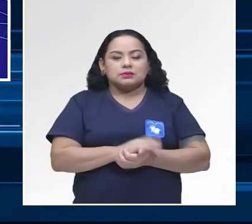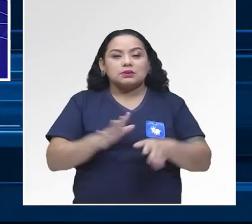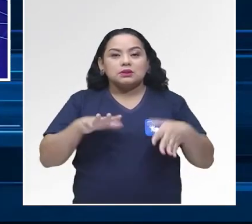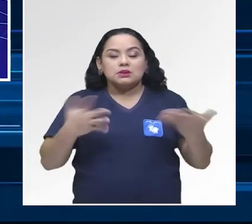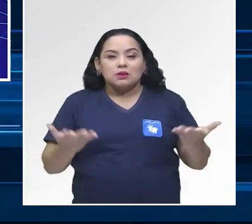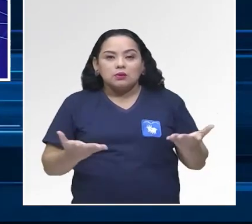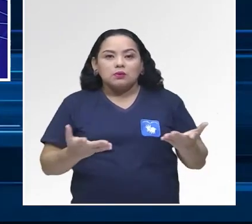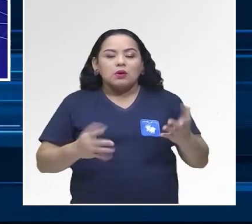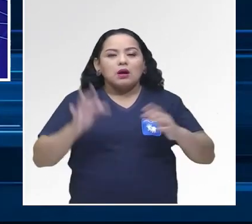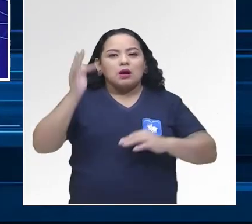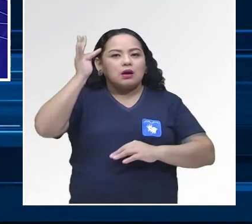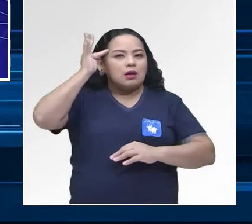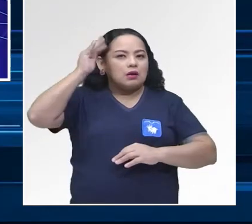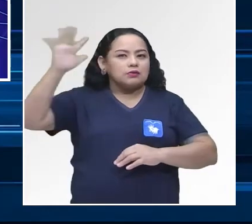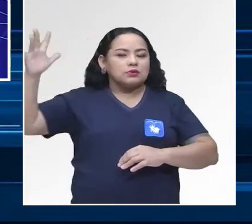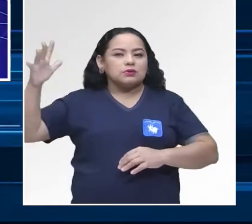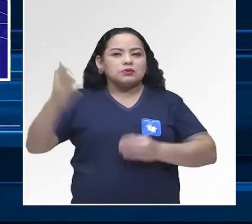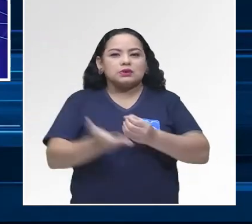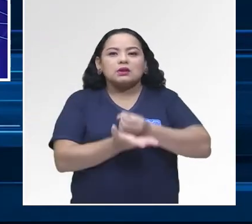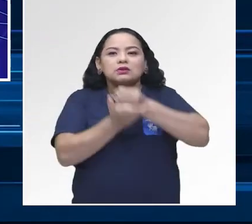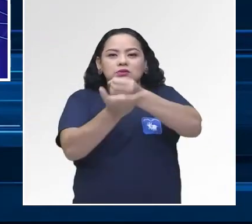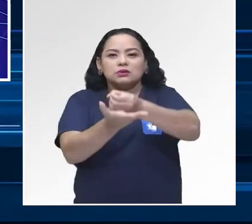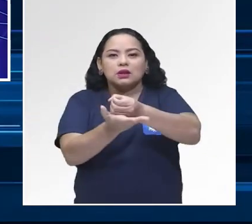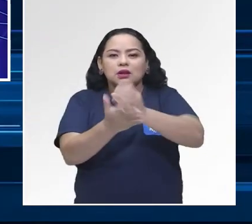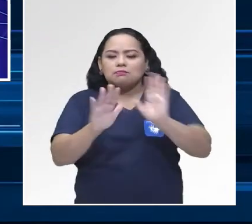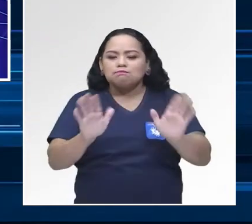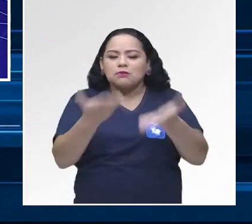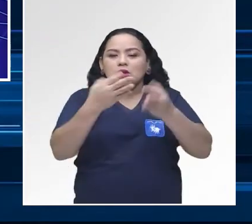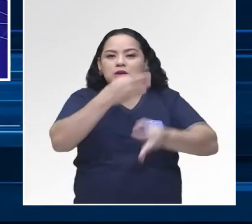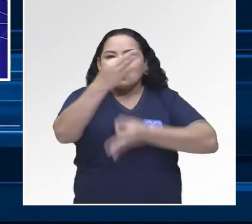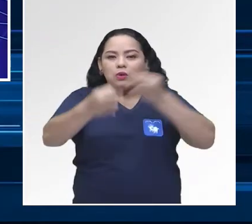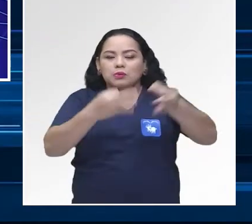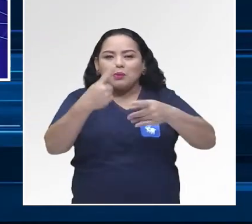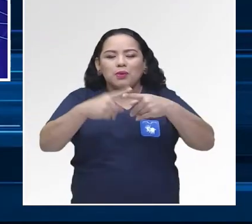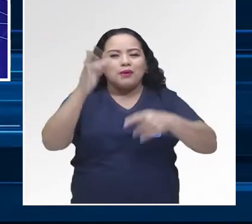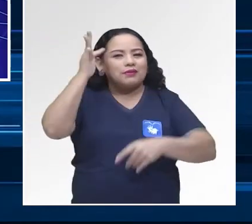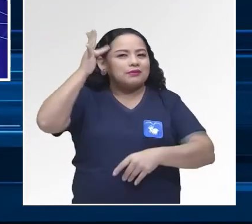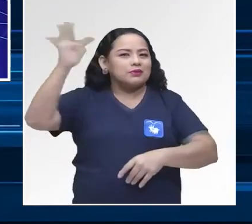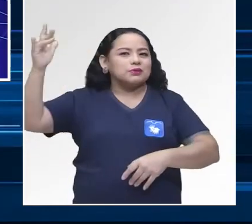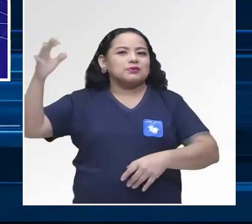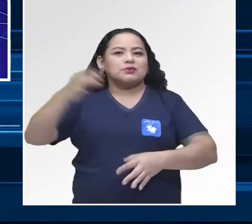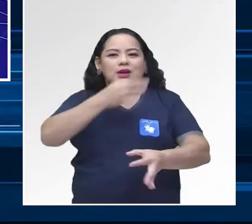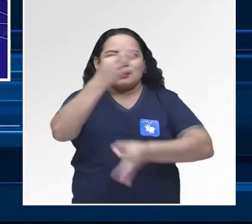filosofia ela nos ajuda a ser críticos, porque ela é crítica em si.